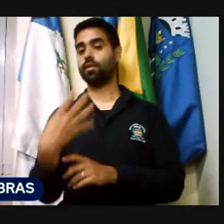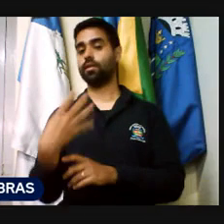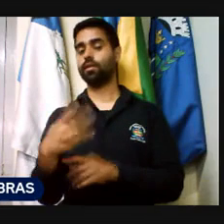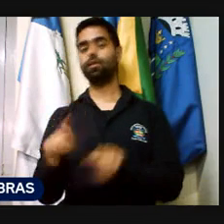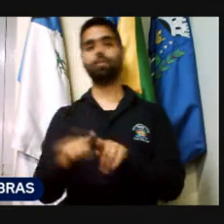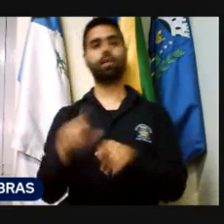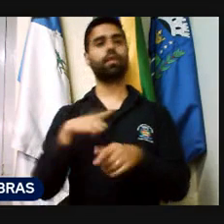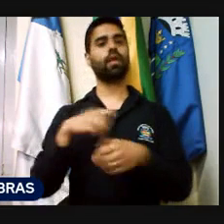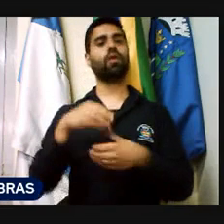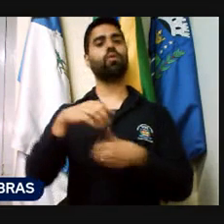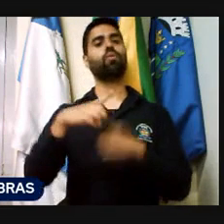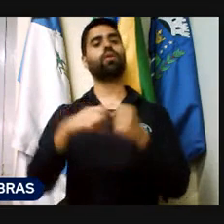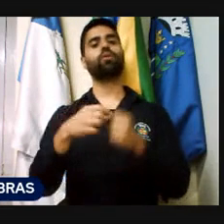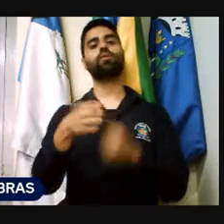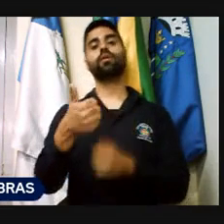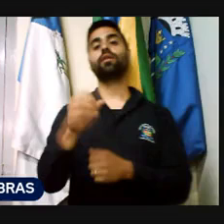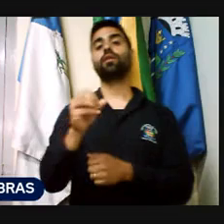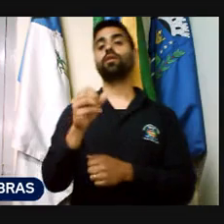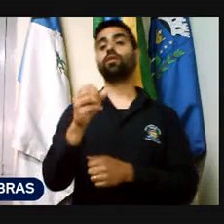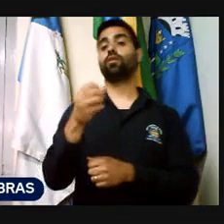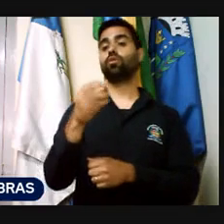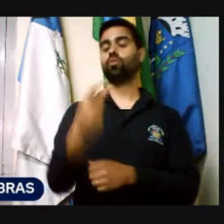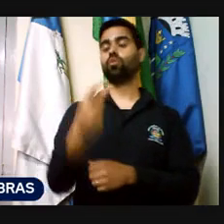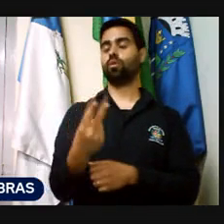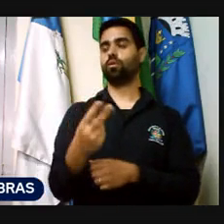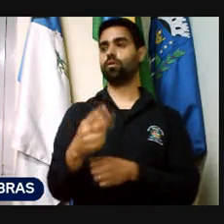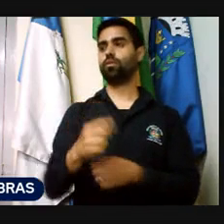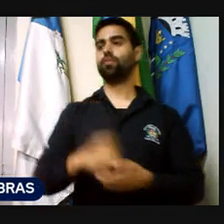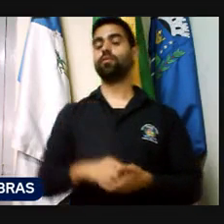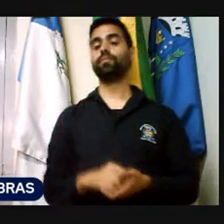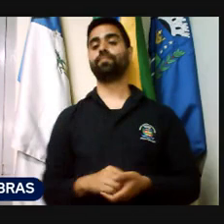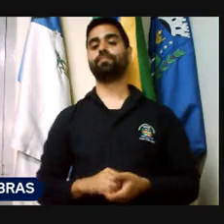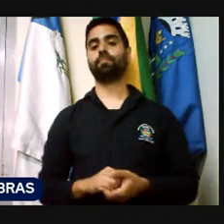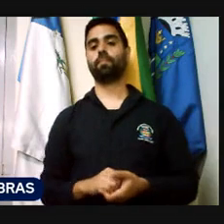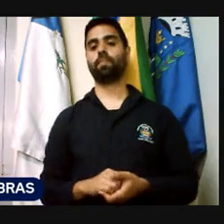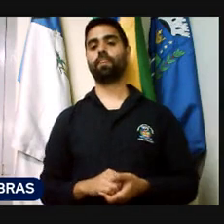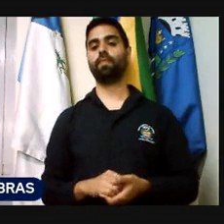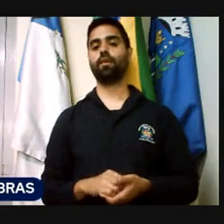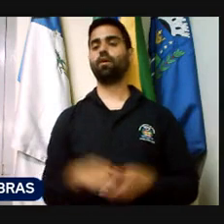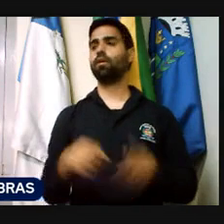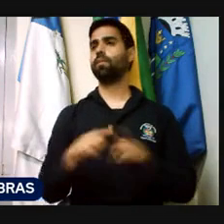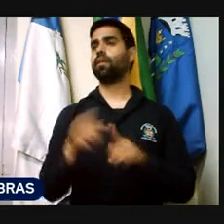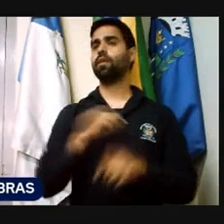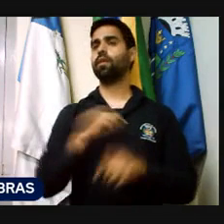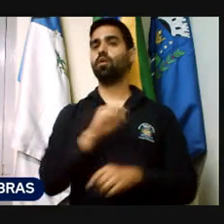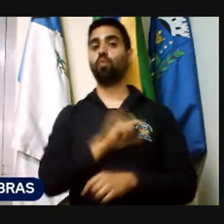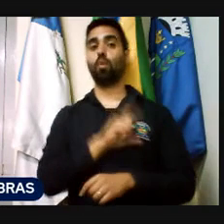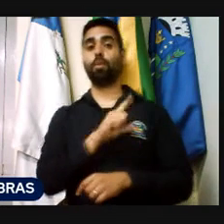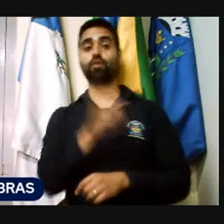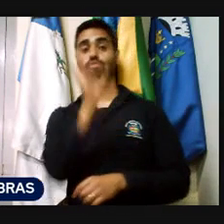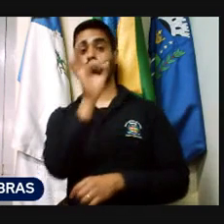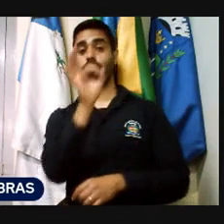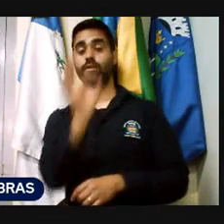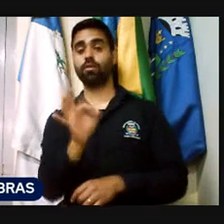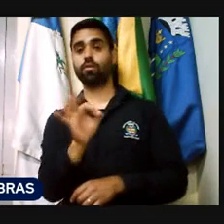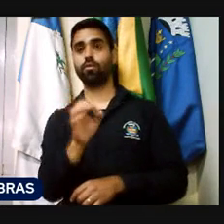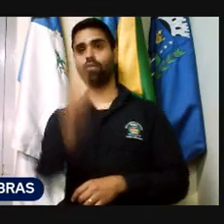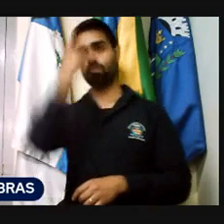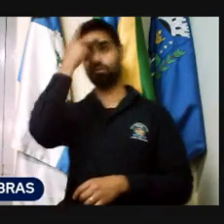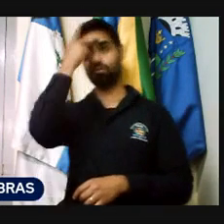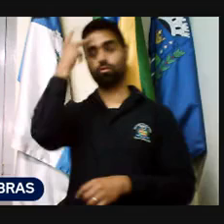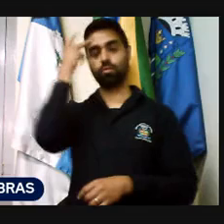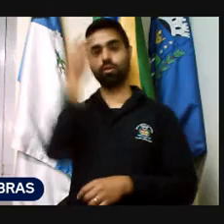artigo 212 na Constituição Federal, que em seu inciso 11 estabeleceu um aumento no percentual para gastos com pessoal